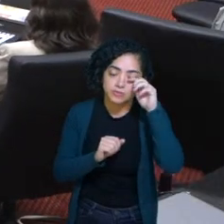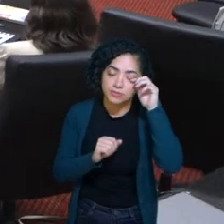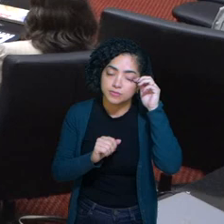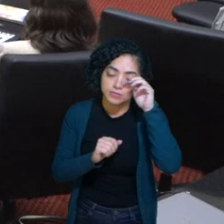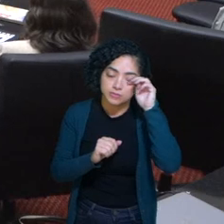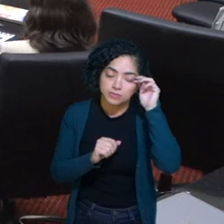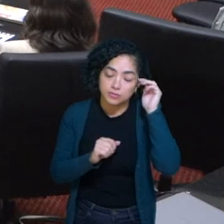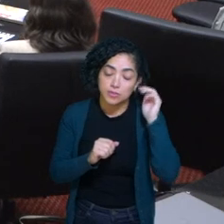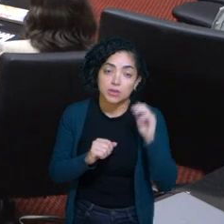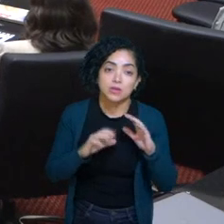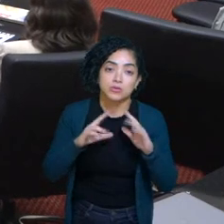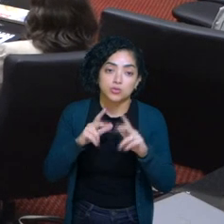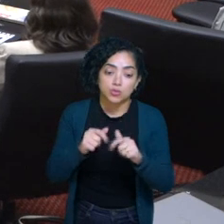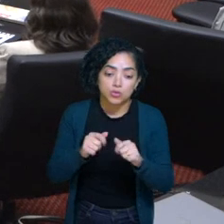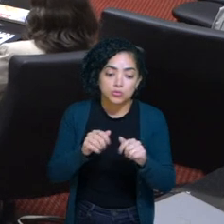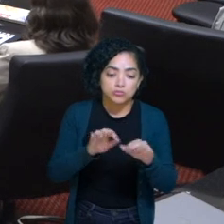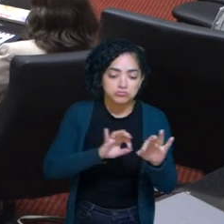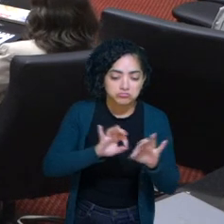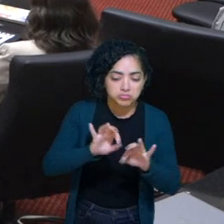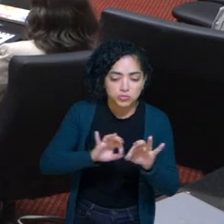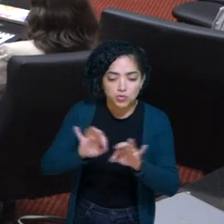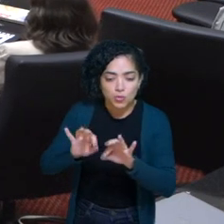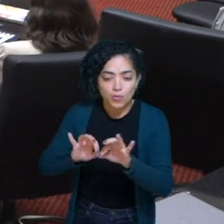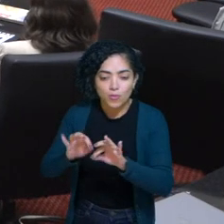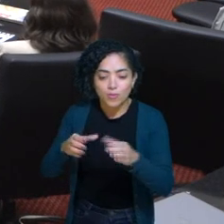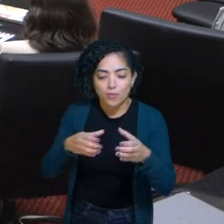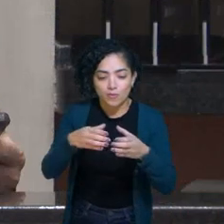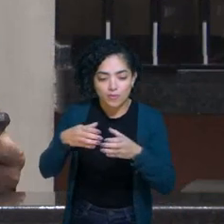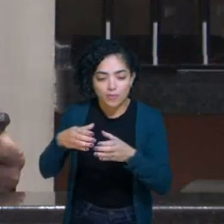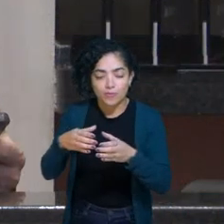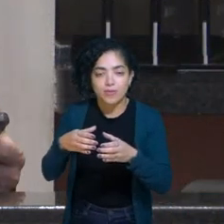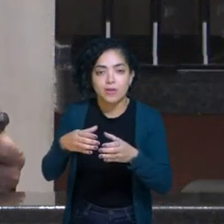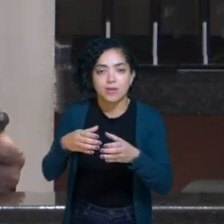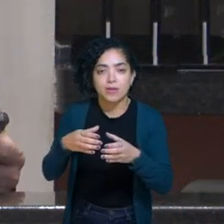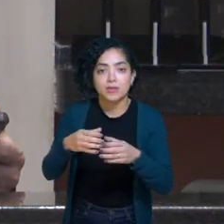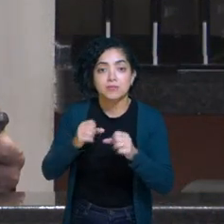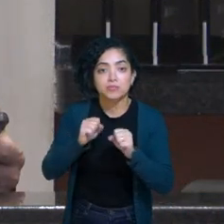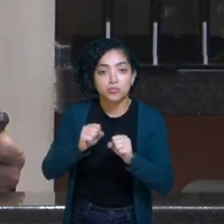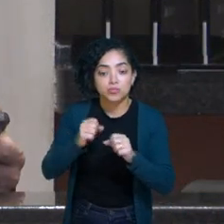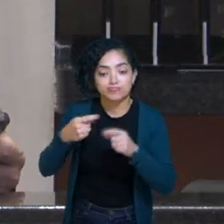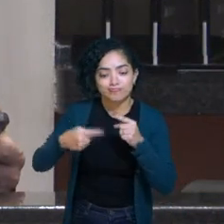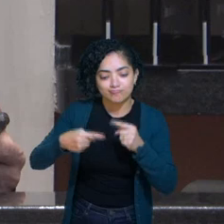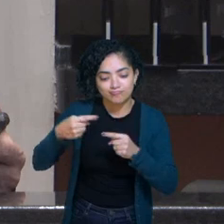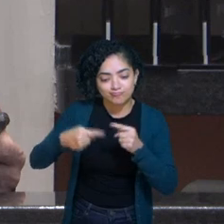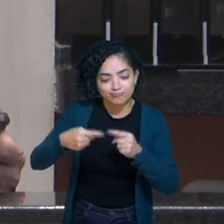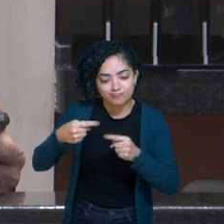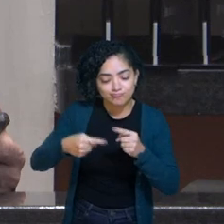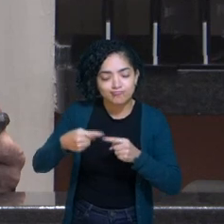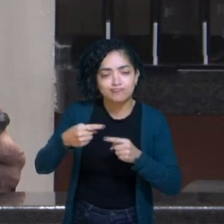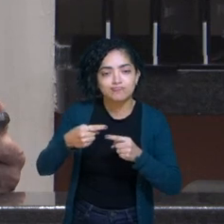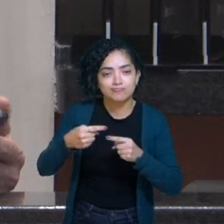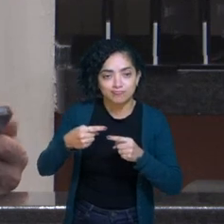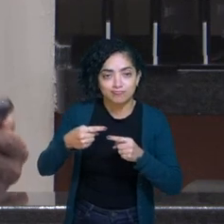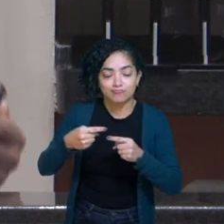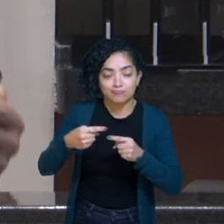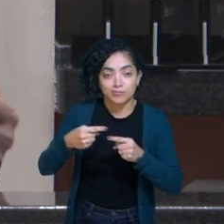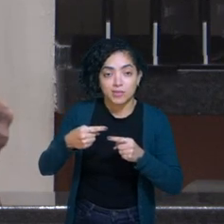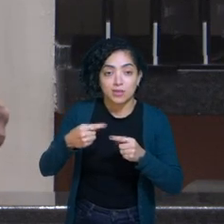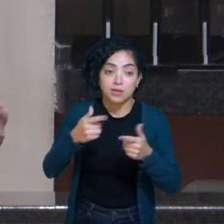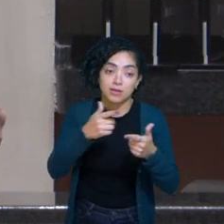as forças organizadas para que a gente pudesse colocar em discussão seriamente esse